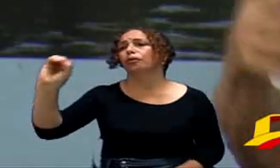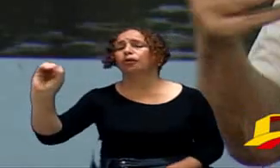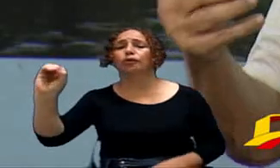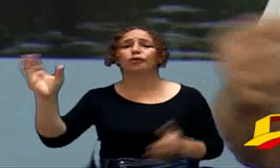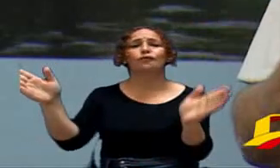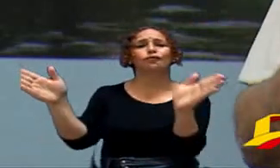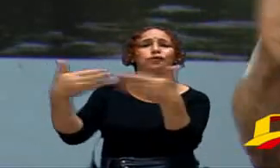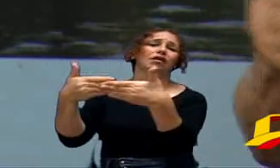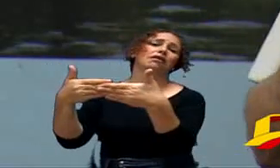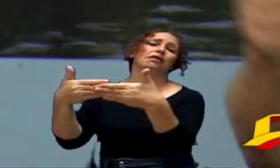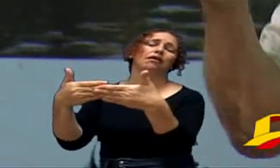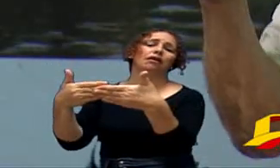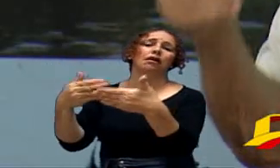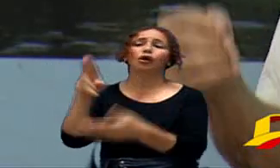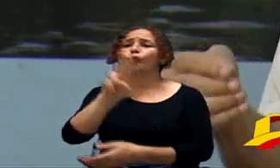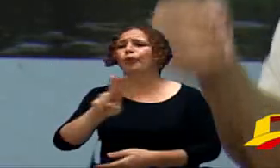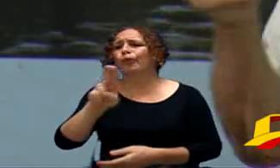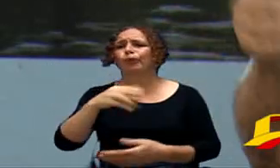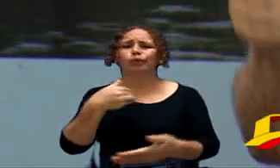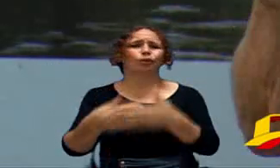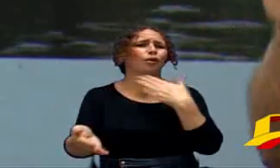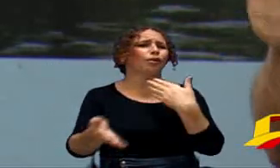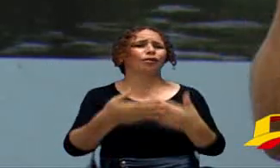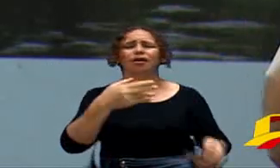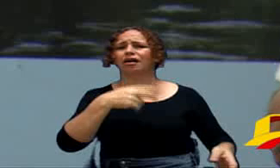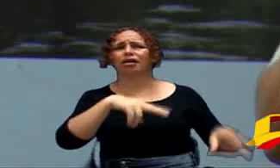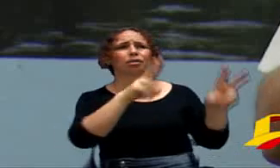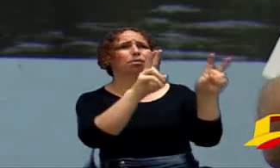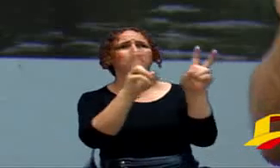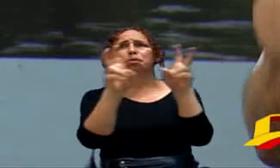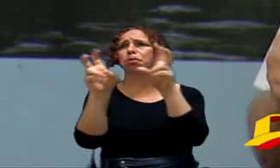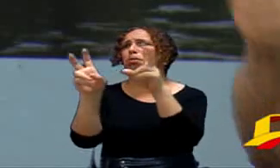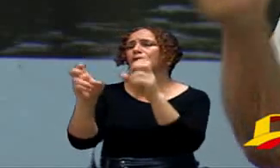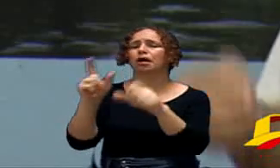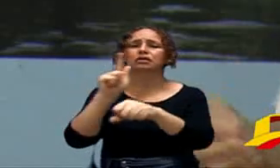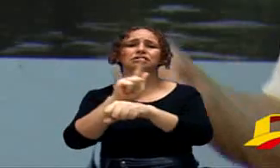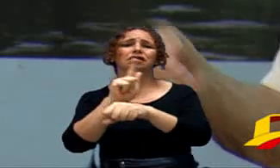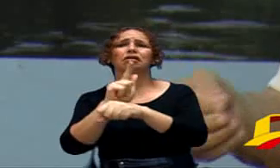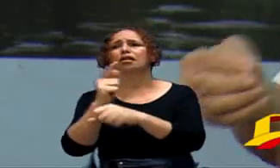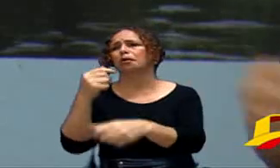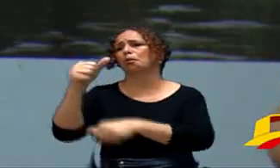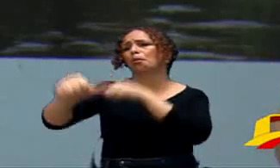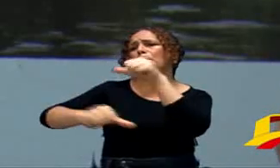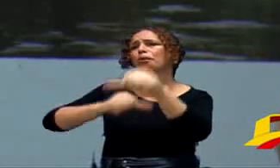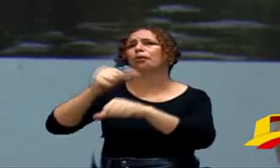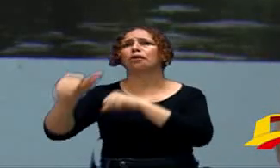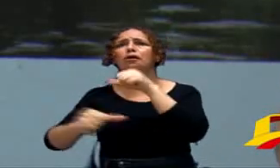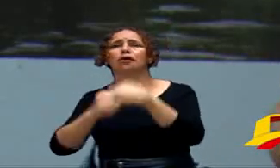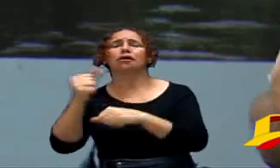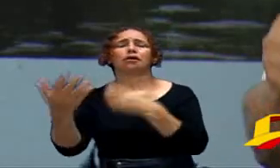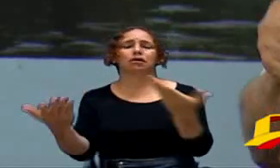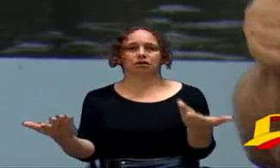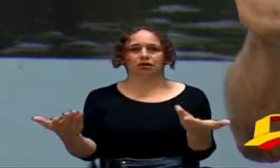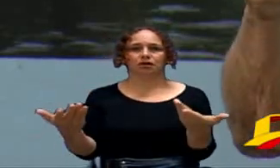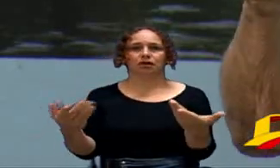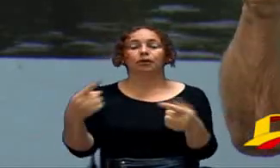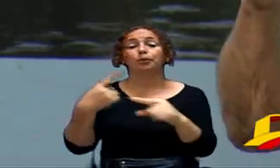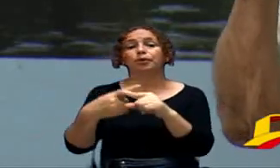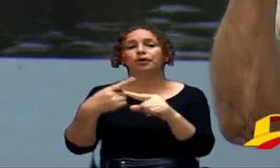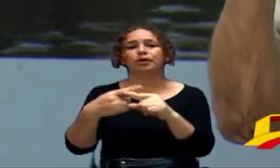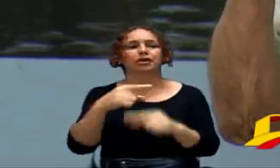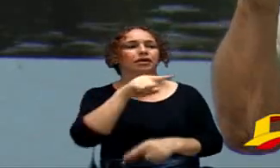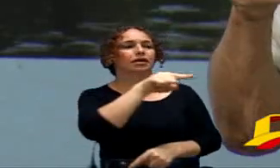carapuça, armadilha, tipo, mudar o tempo, o tipo de gestão. O que, que é? Santuário é um tipo de gestão. Então, eles